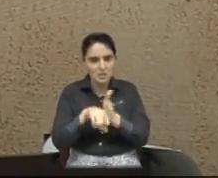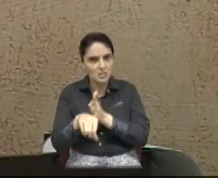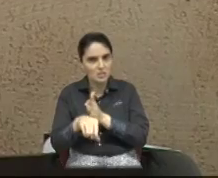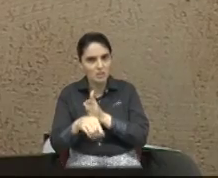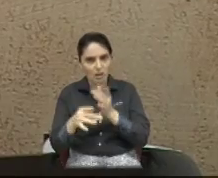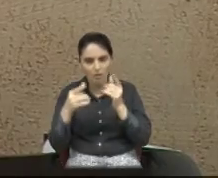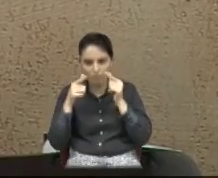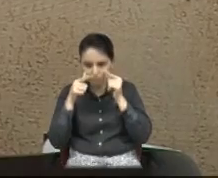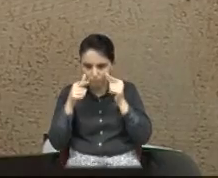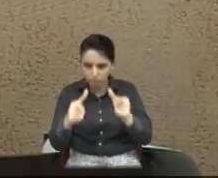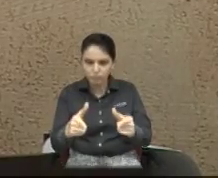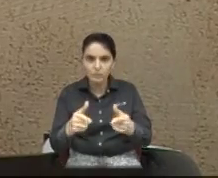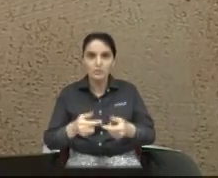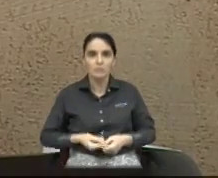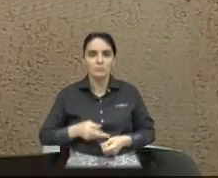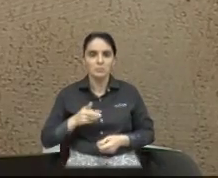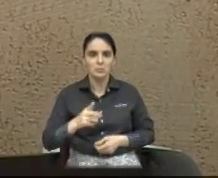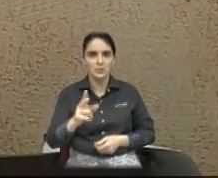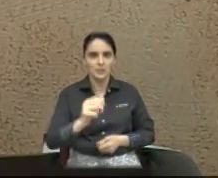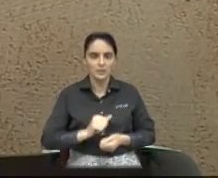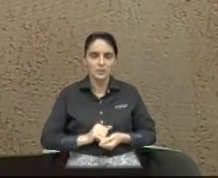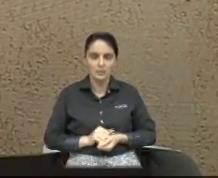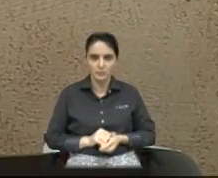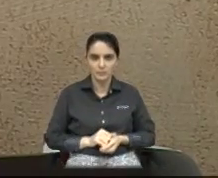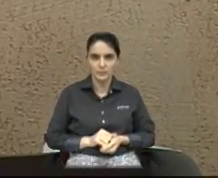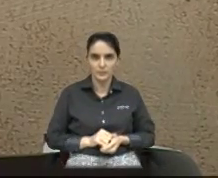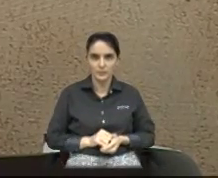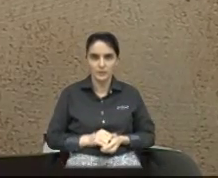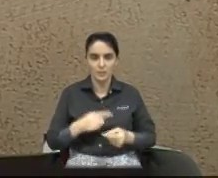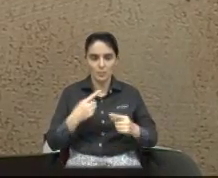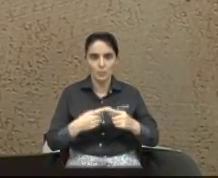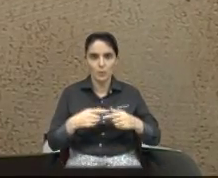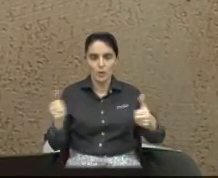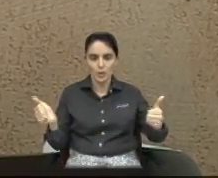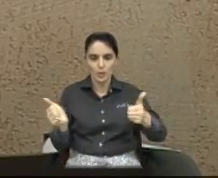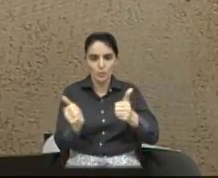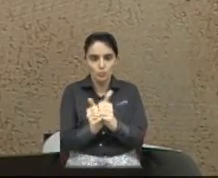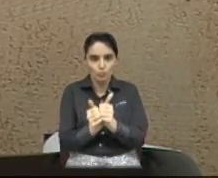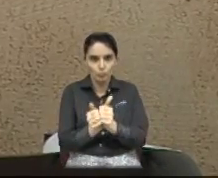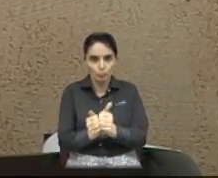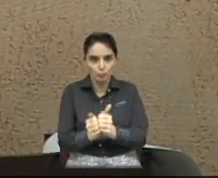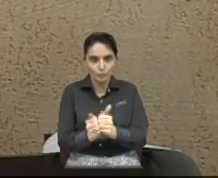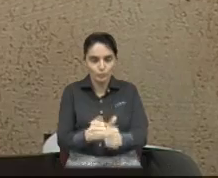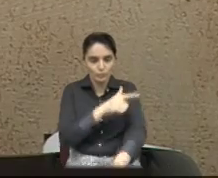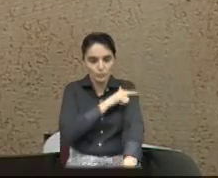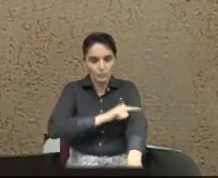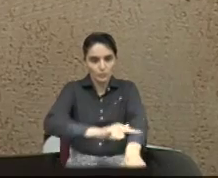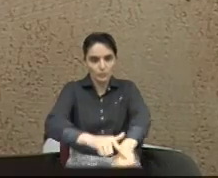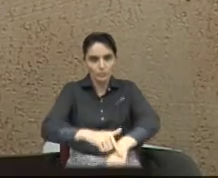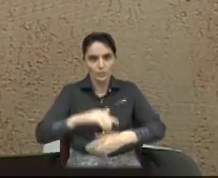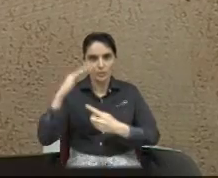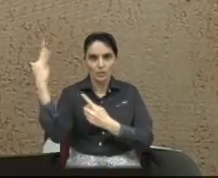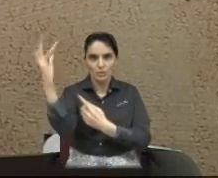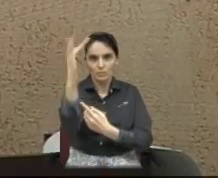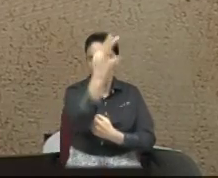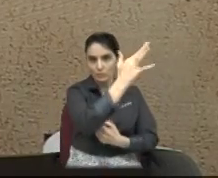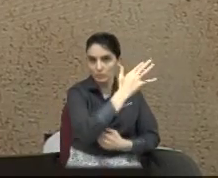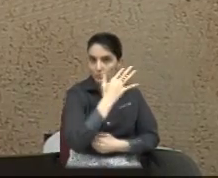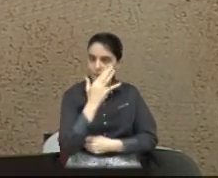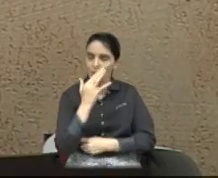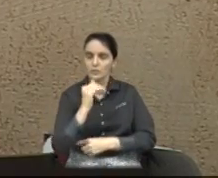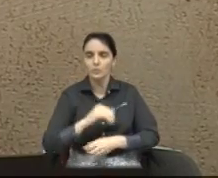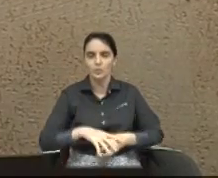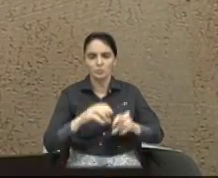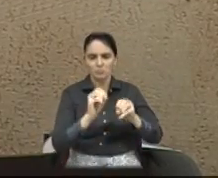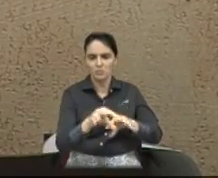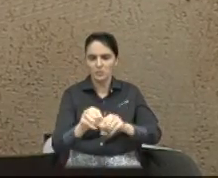ser realizadas a curto e médio prazo, pois associadas à educação ambiental para a conscientização da importância do combate ao desperdício